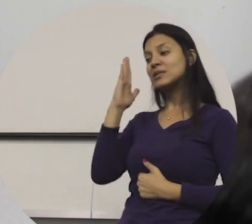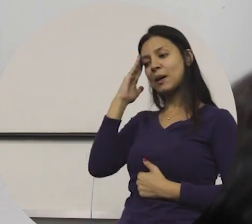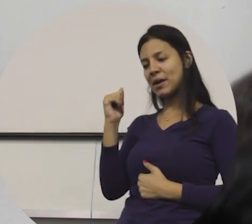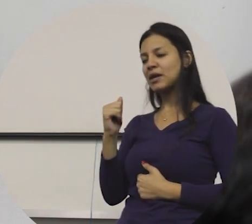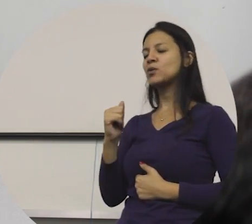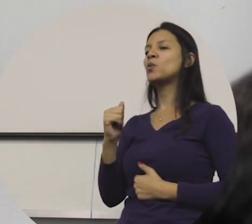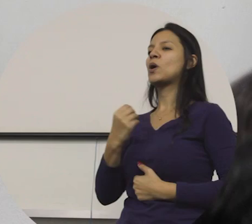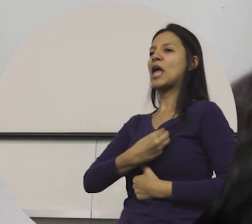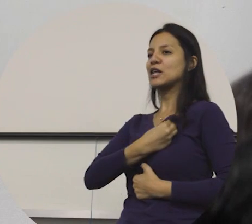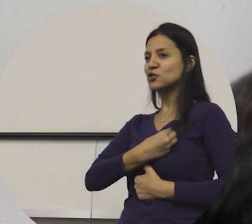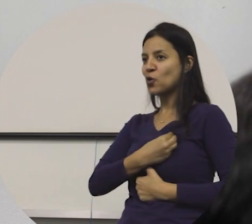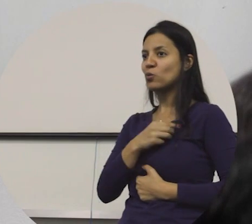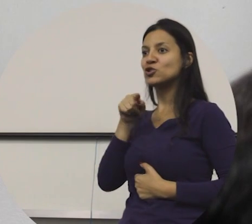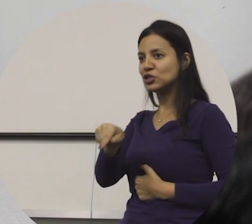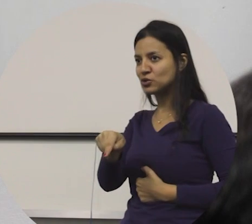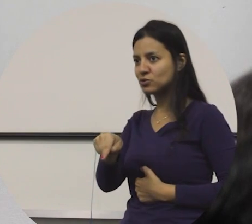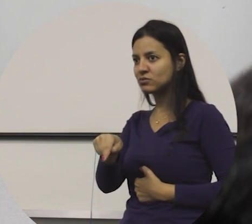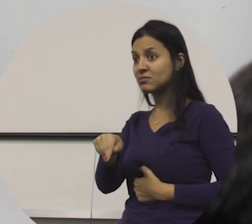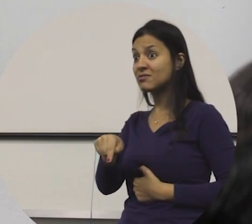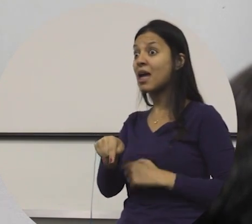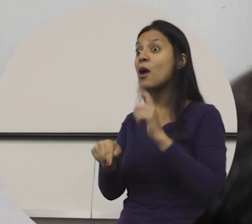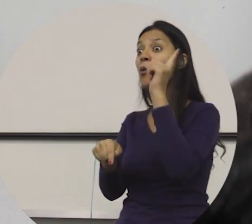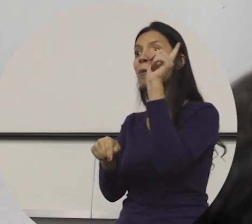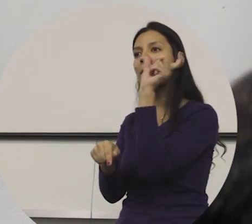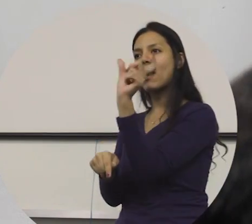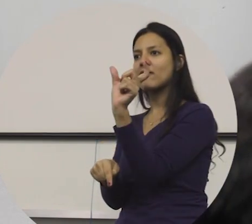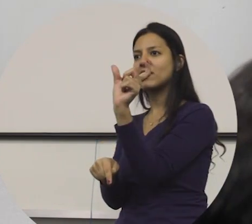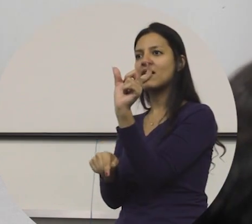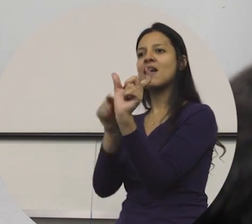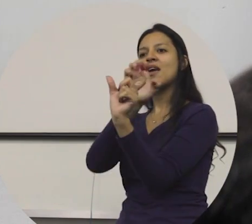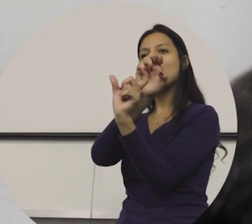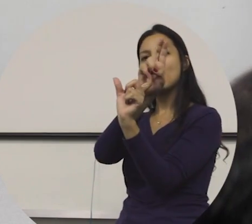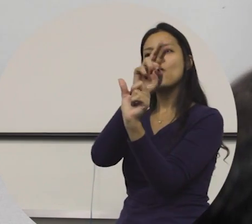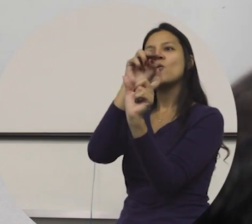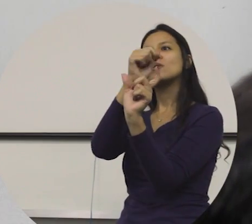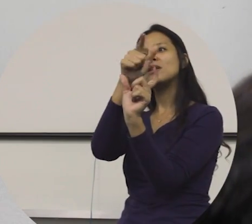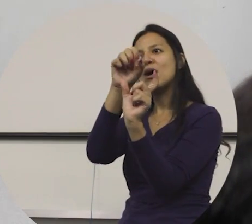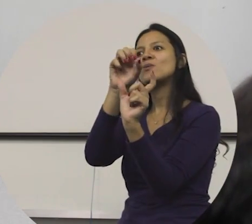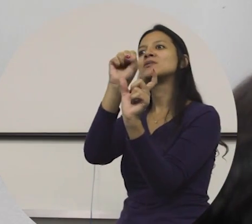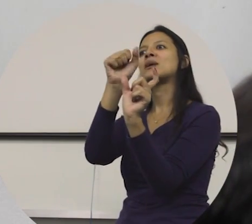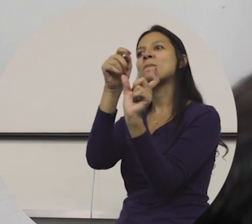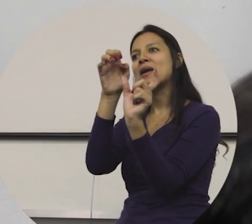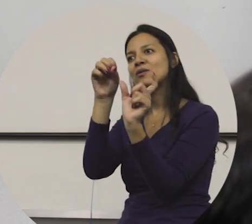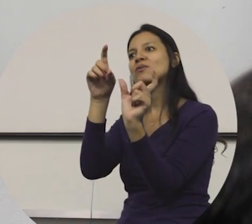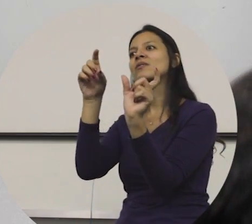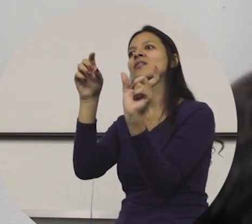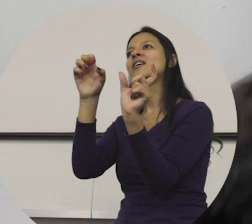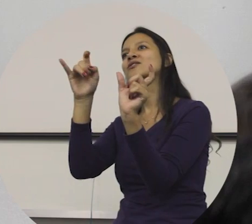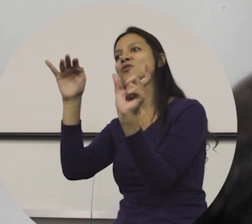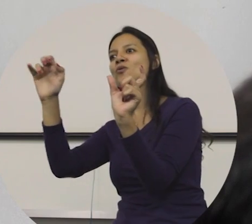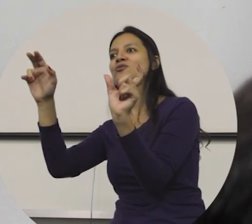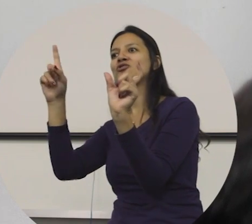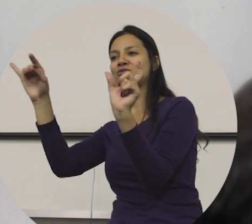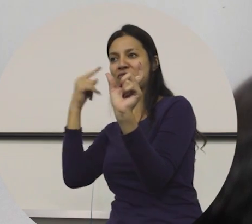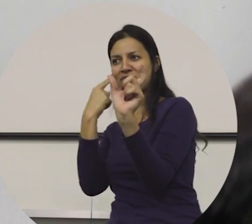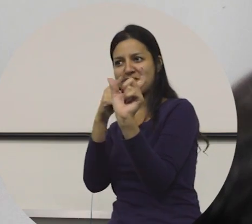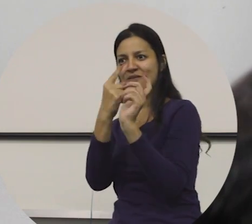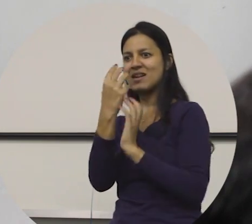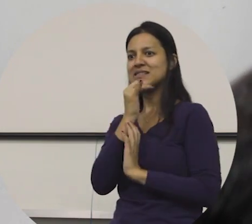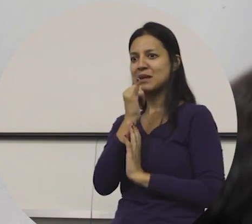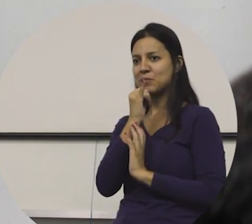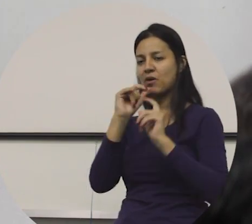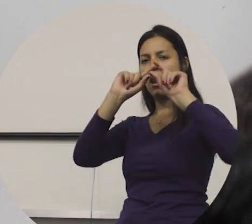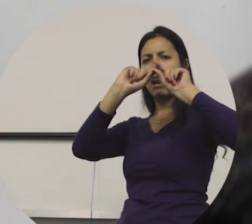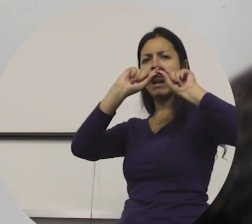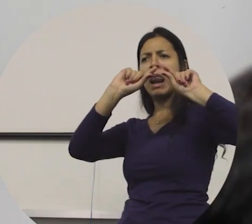Mas se você for fazer a glosa, é tudo ligadinho. Não, eu estou sabendo disso. Acabei de olhar ali e falei assim, ah, não lembro como é que era o exemplo